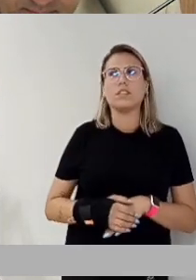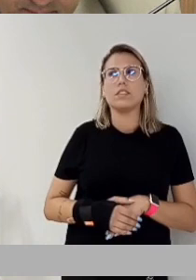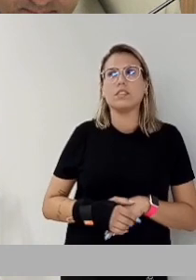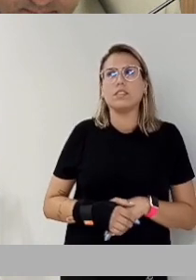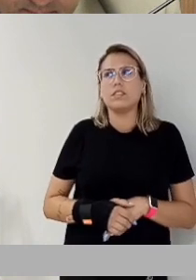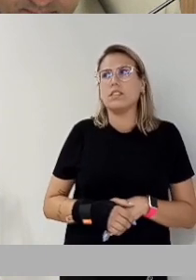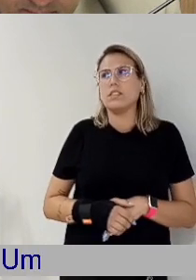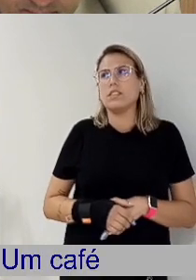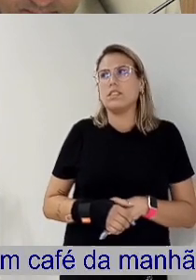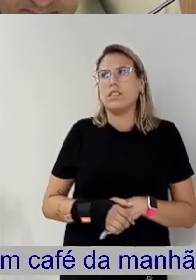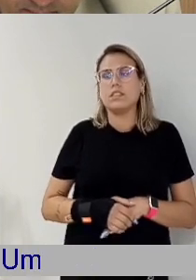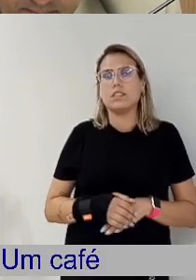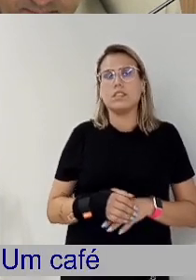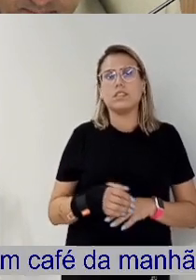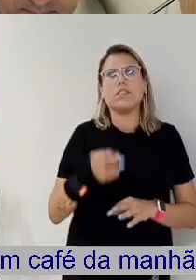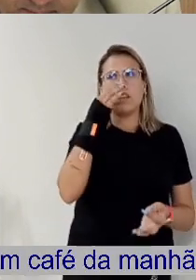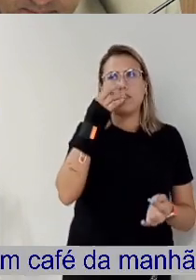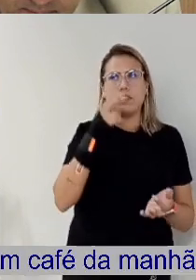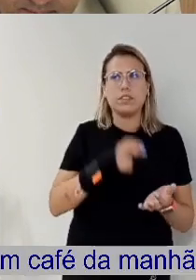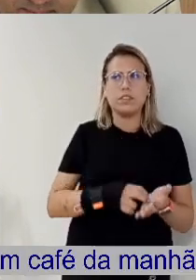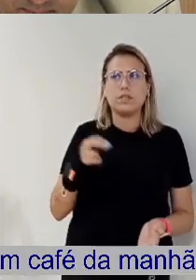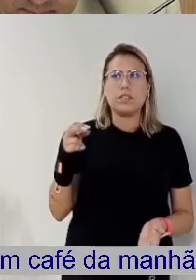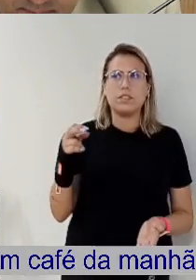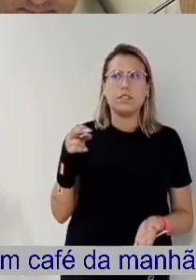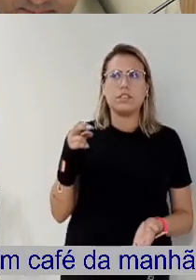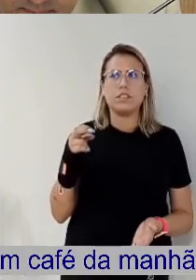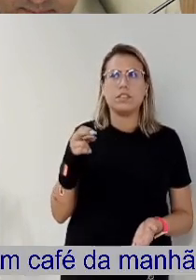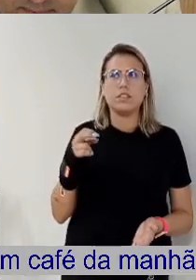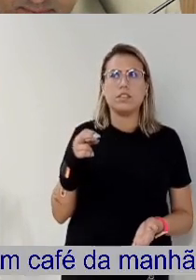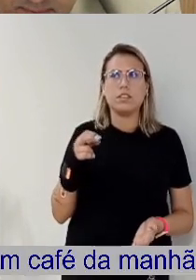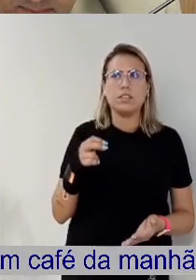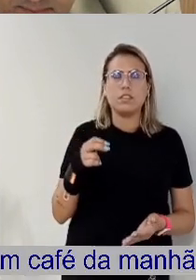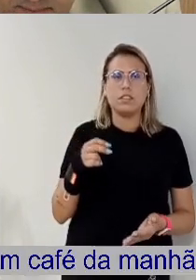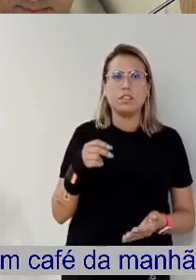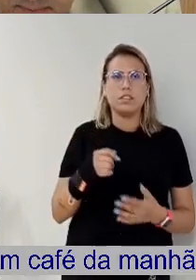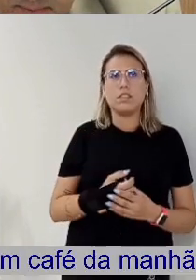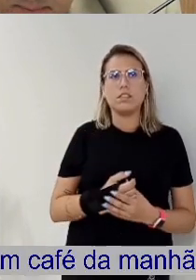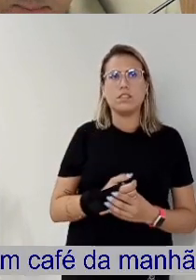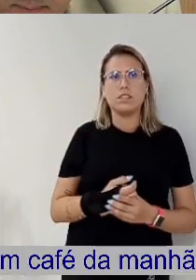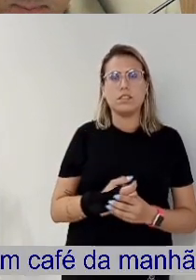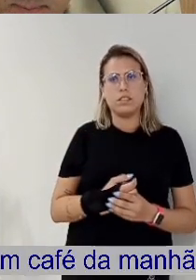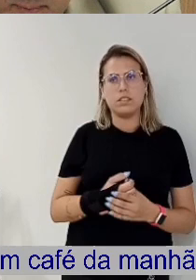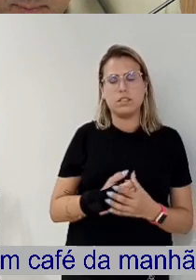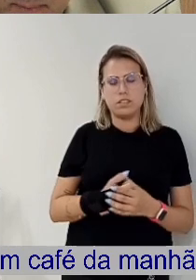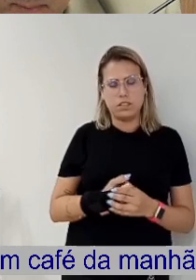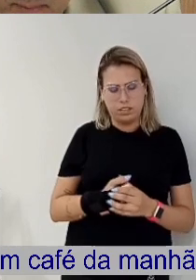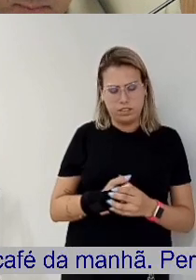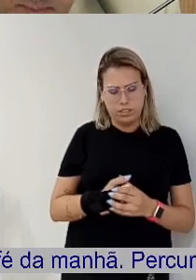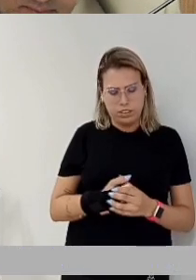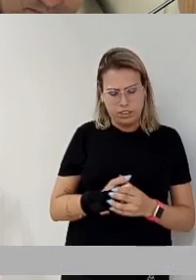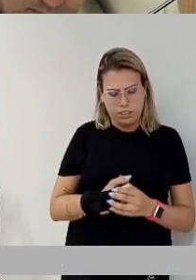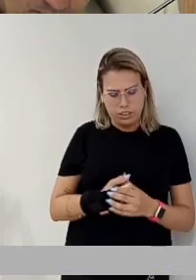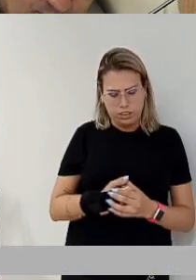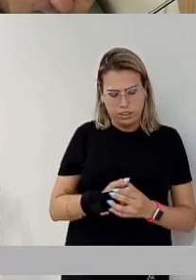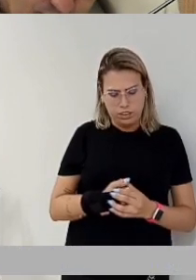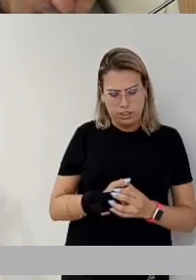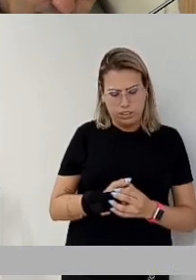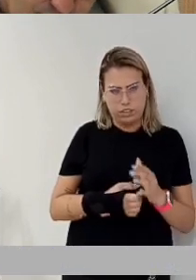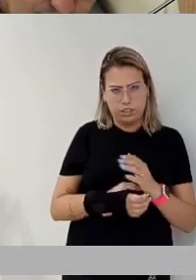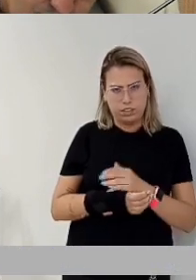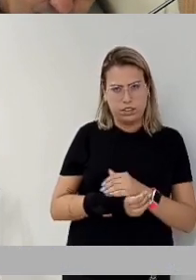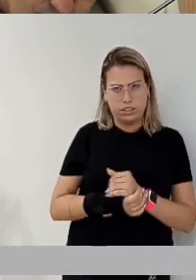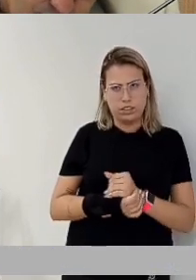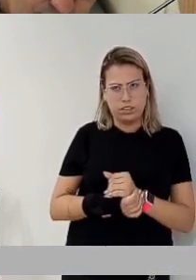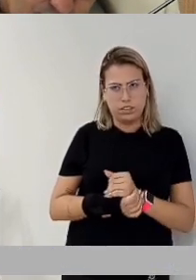um café da manhã com apoio percurso